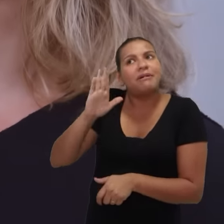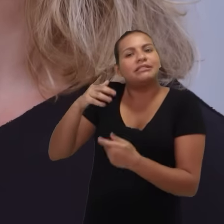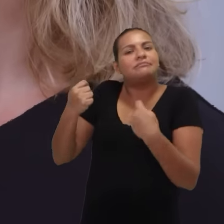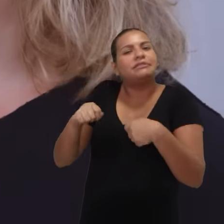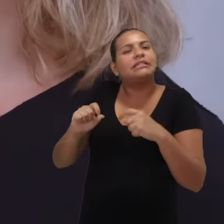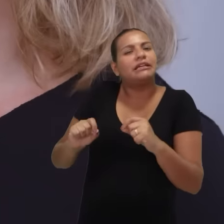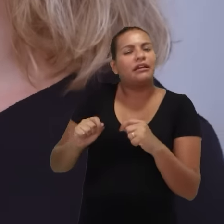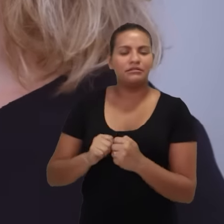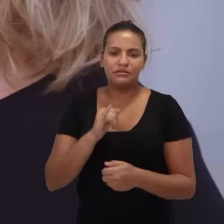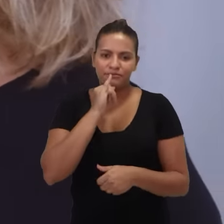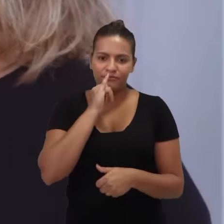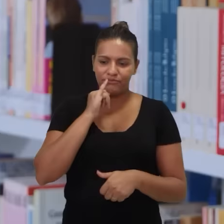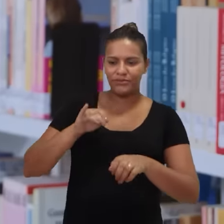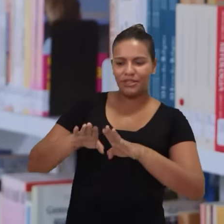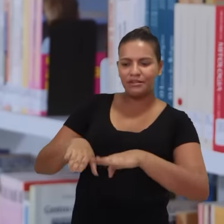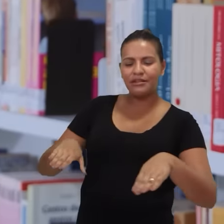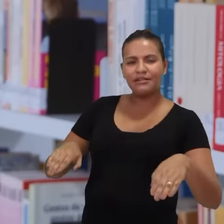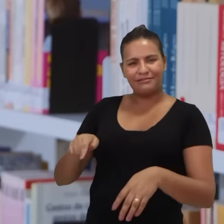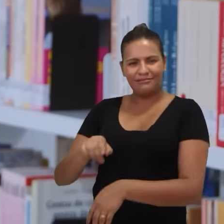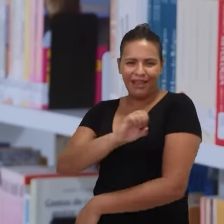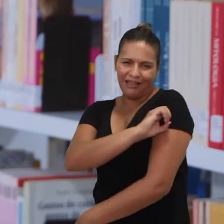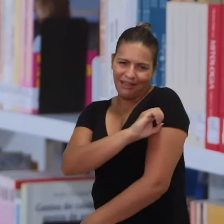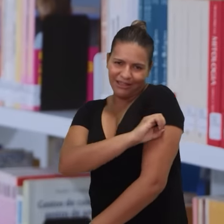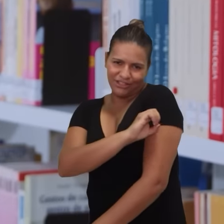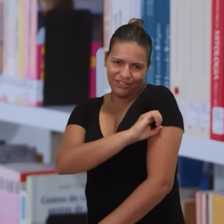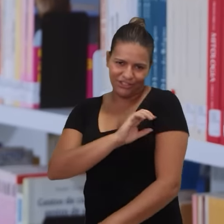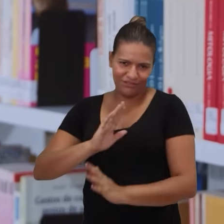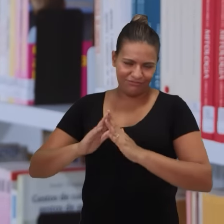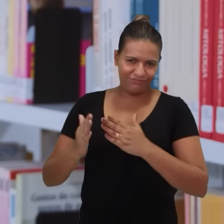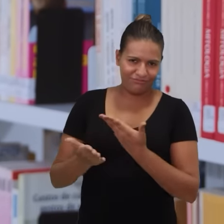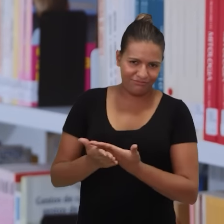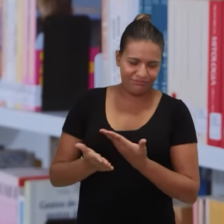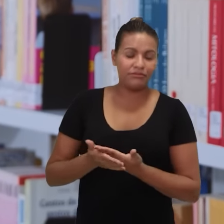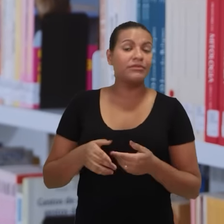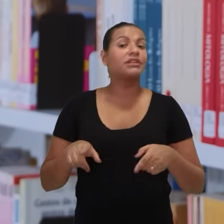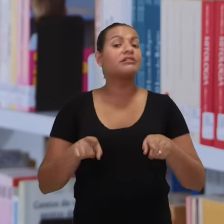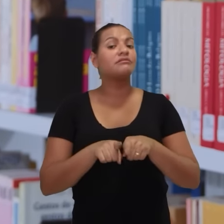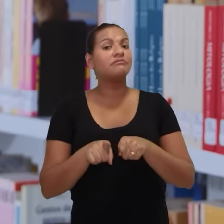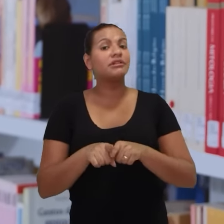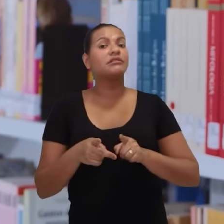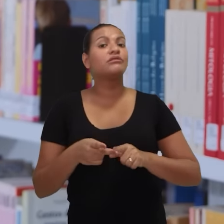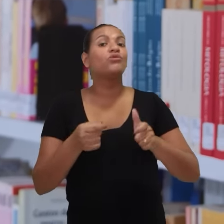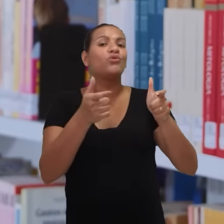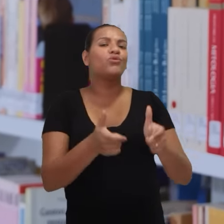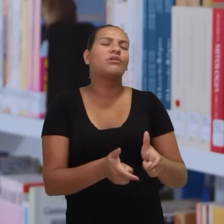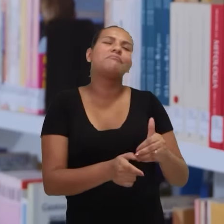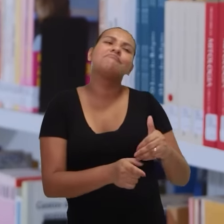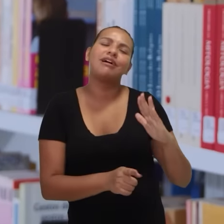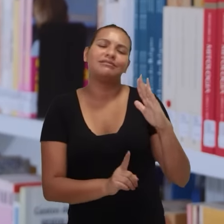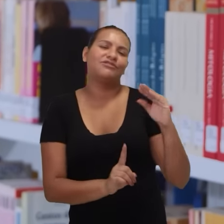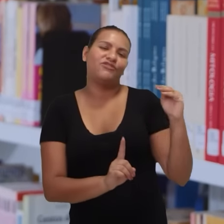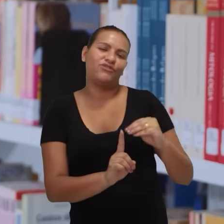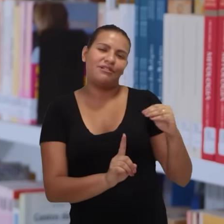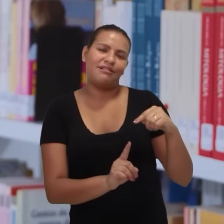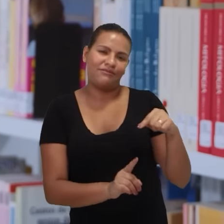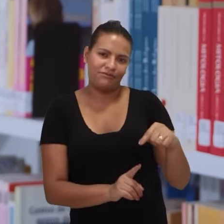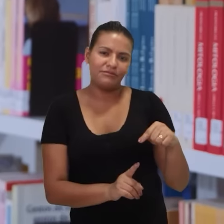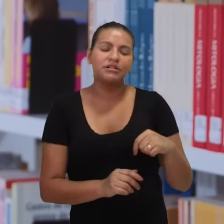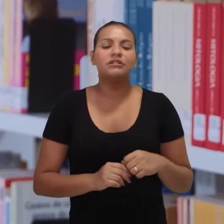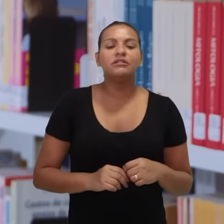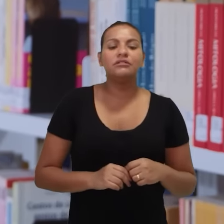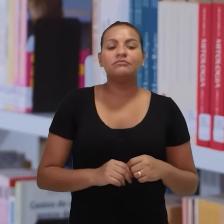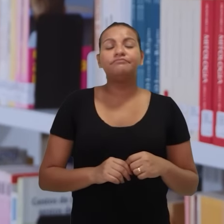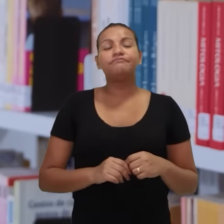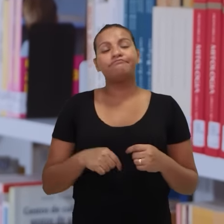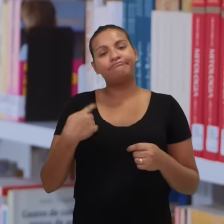são as crianças pequenas de creche e são aquelas que estão nos lugares mais vulneráveis da cidade. Para a gente fazer isso, o